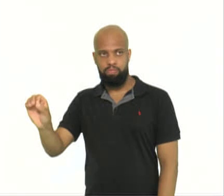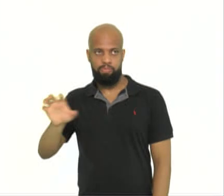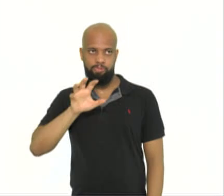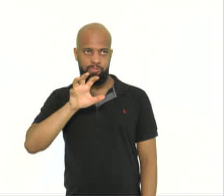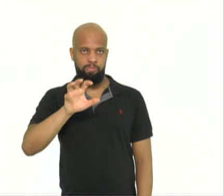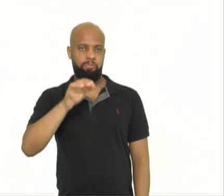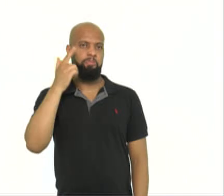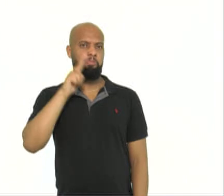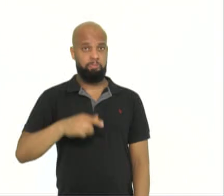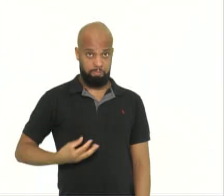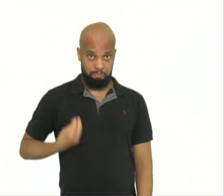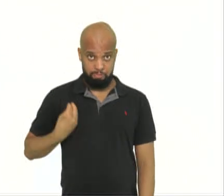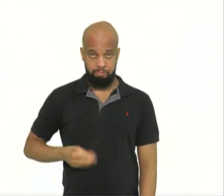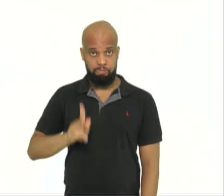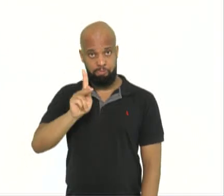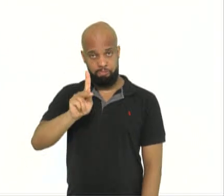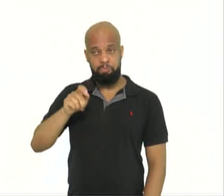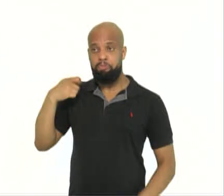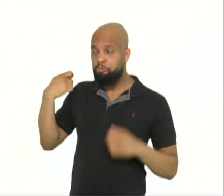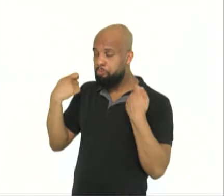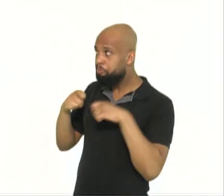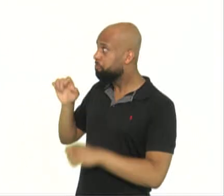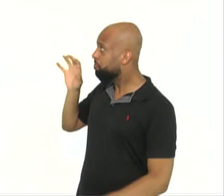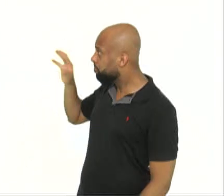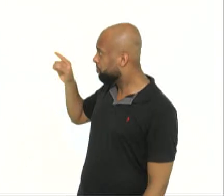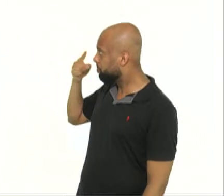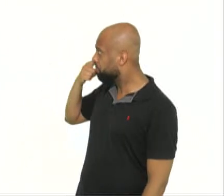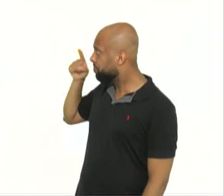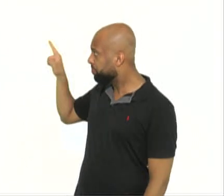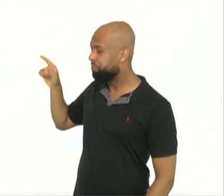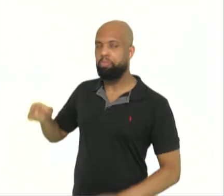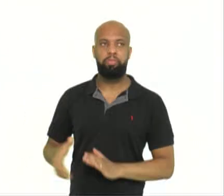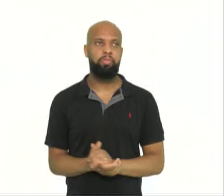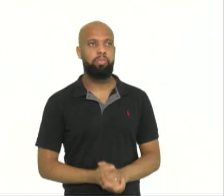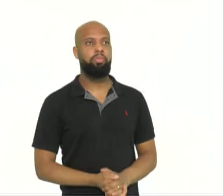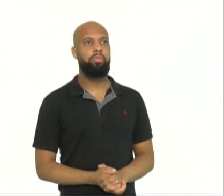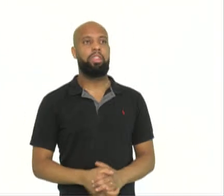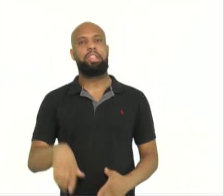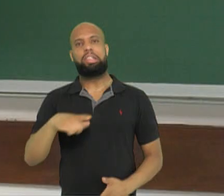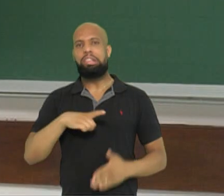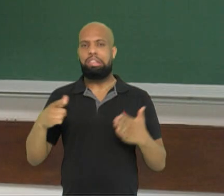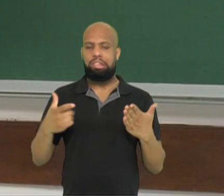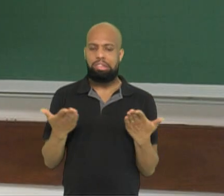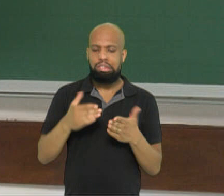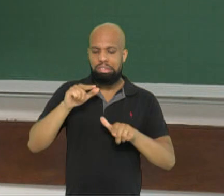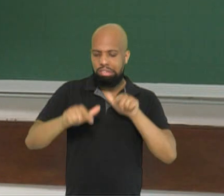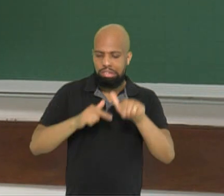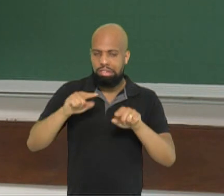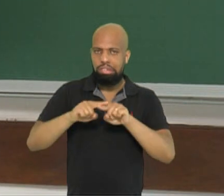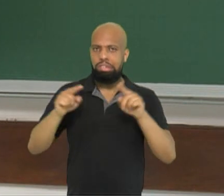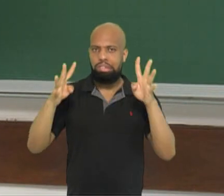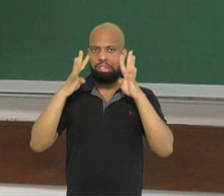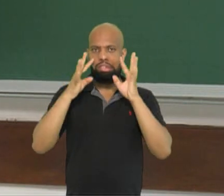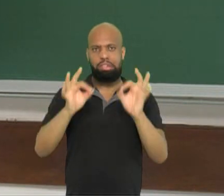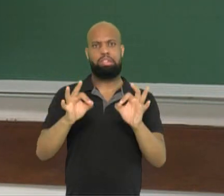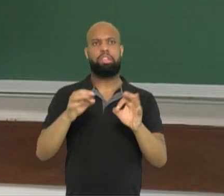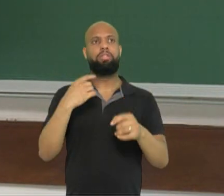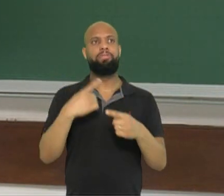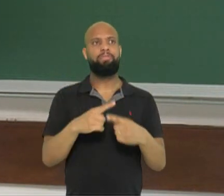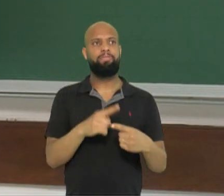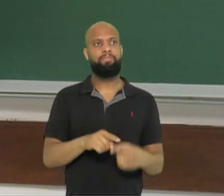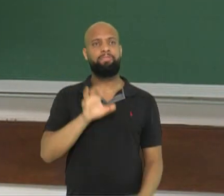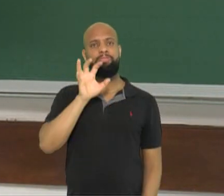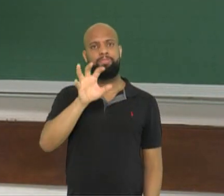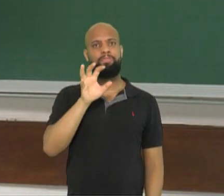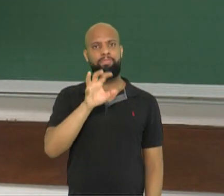K exista, né, naquele 3K mais 1. Certo? Ele é um pouquinho mais trabalhoso, mas presta atenção que isso aqui,